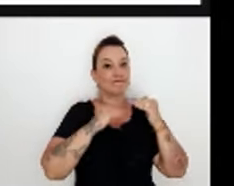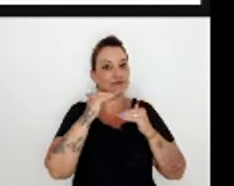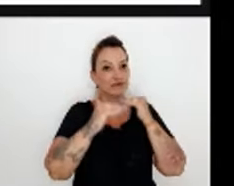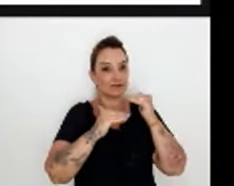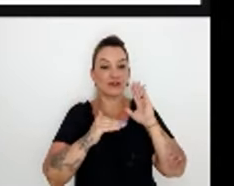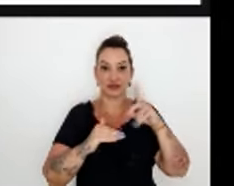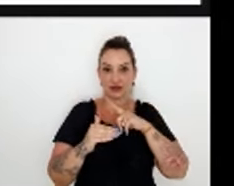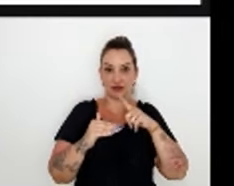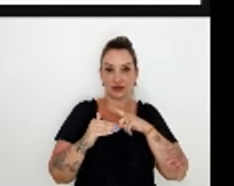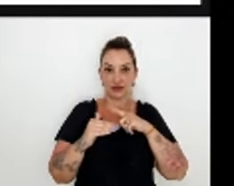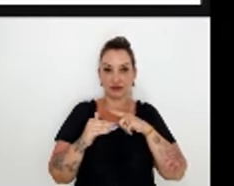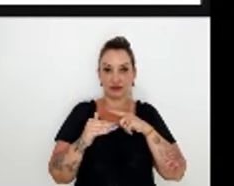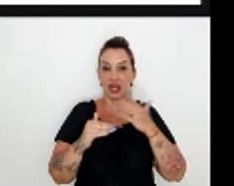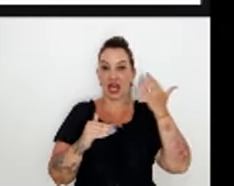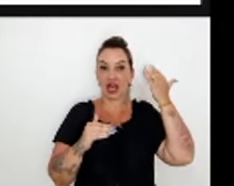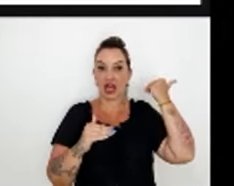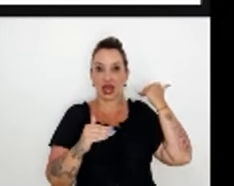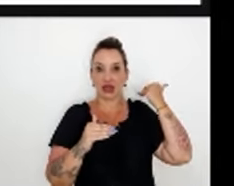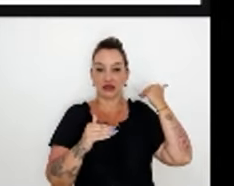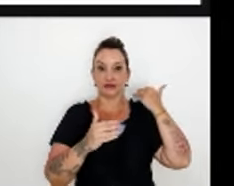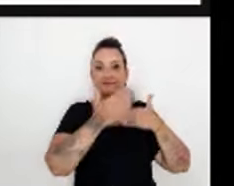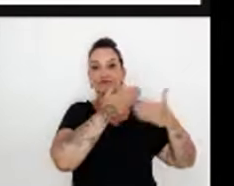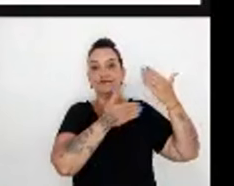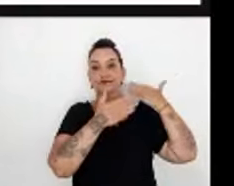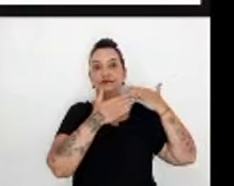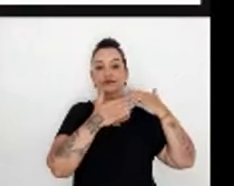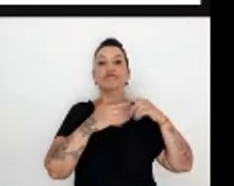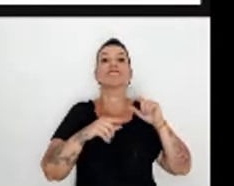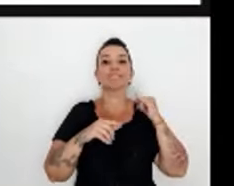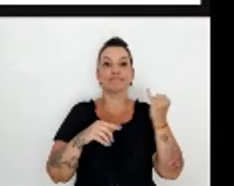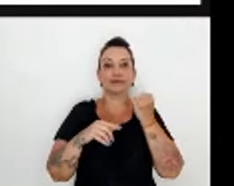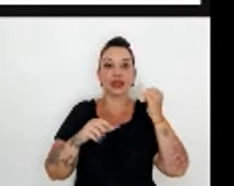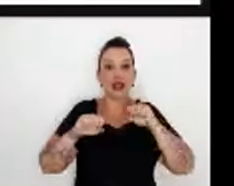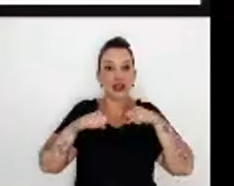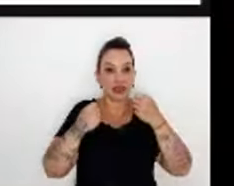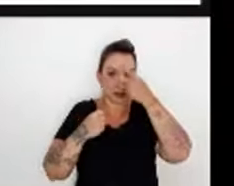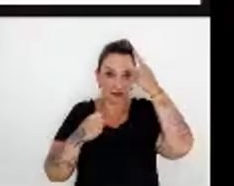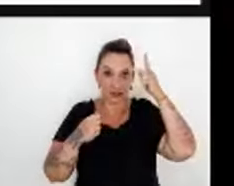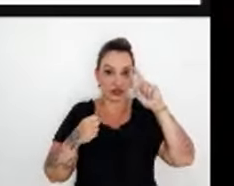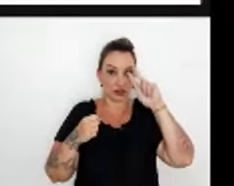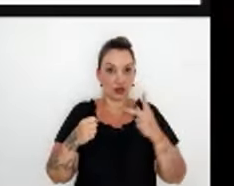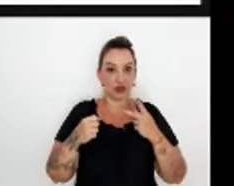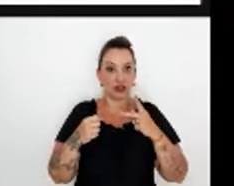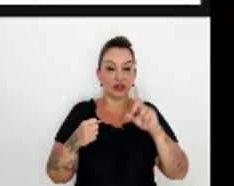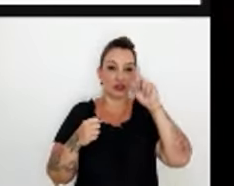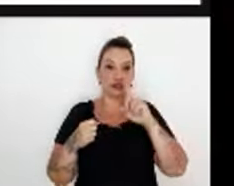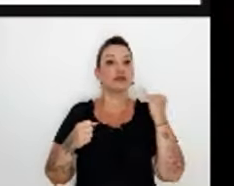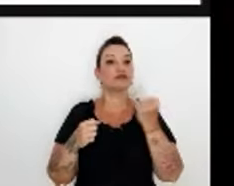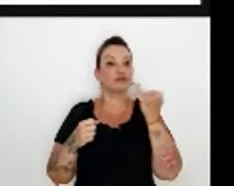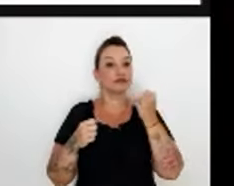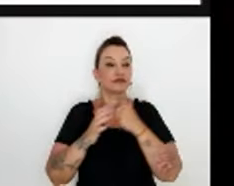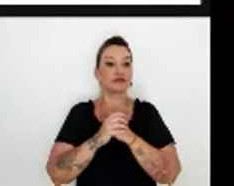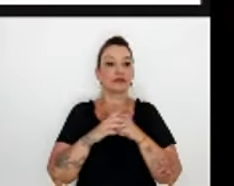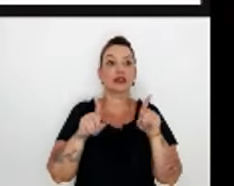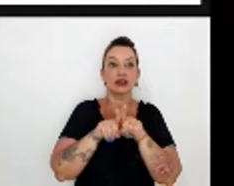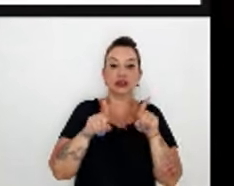se desenhando de retrocesso e que é crucial para a defesa da pessoa humana e de seus direitos fundamentais e também